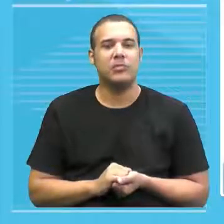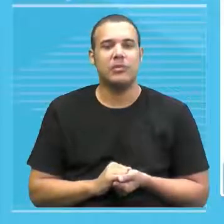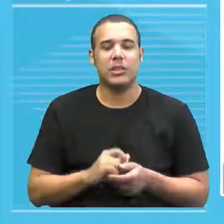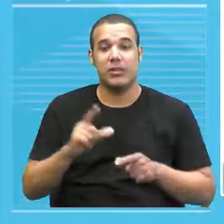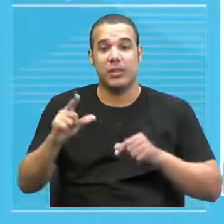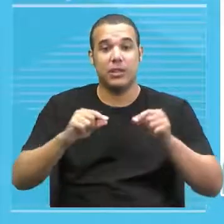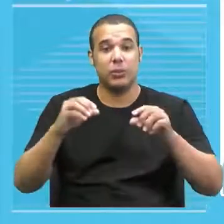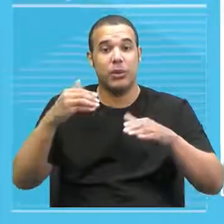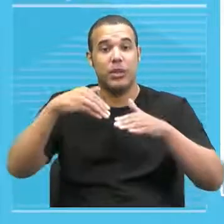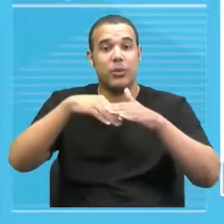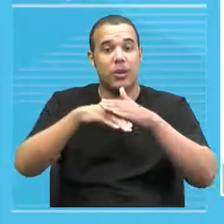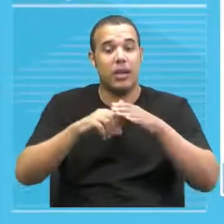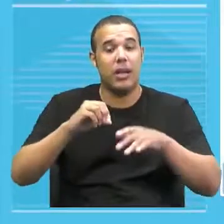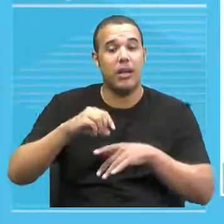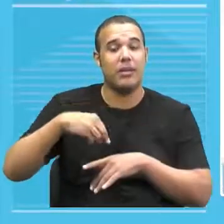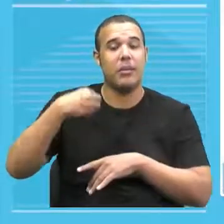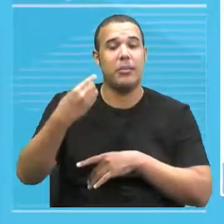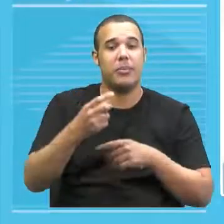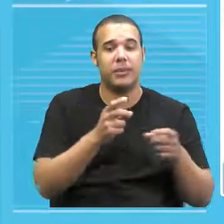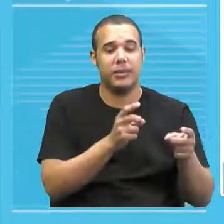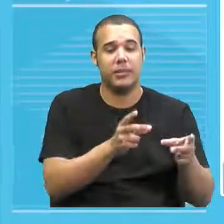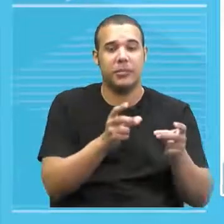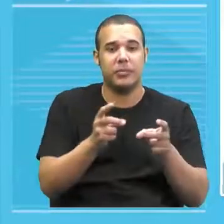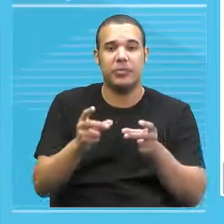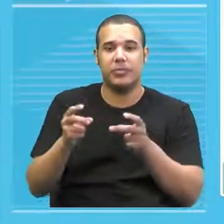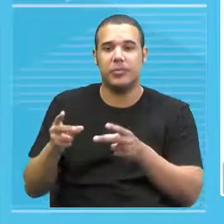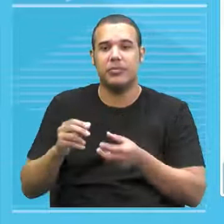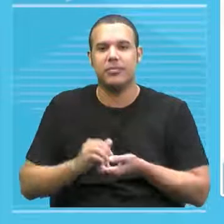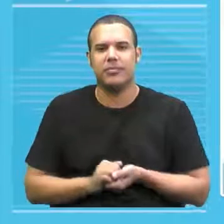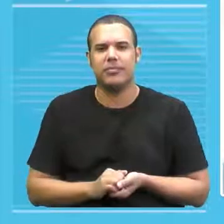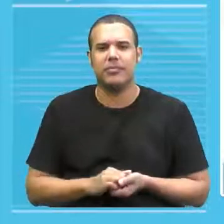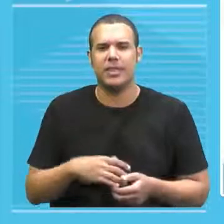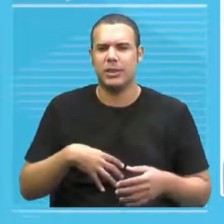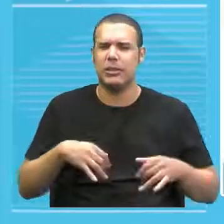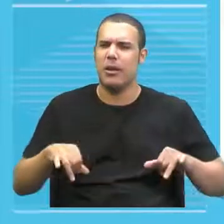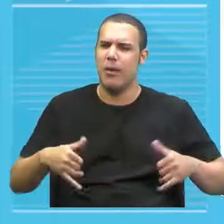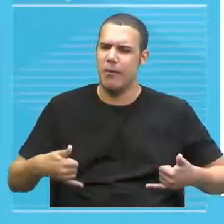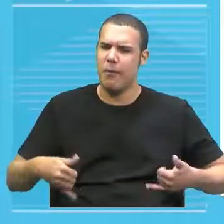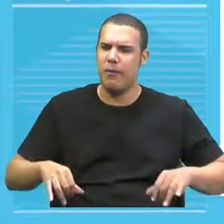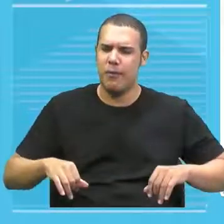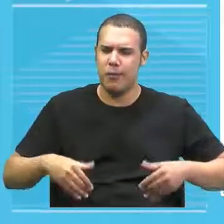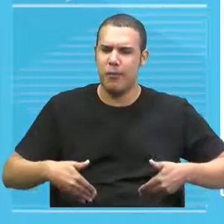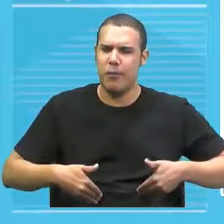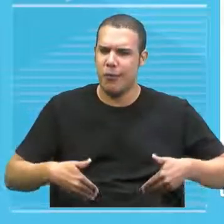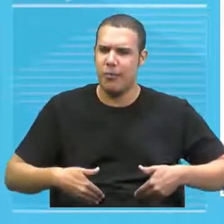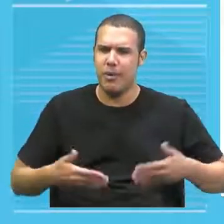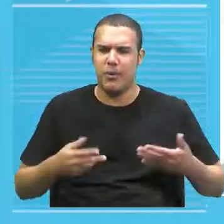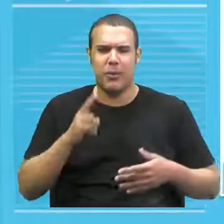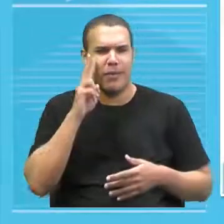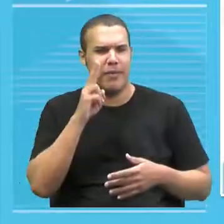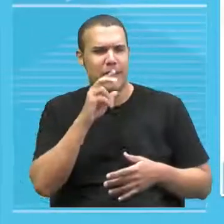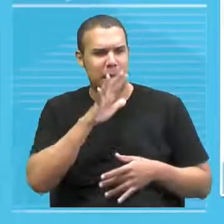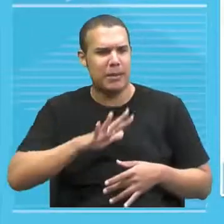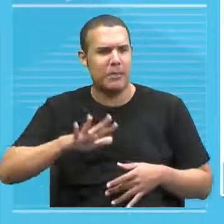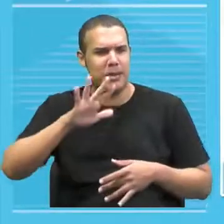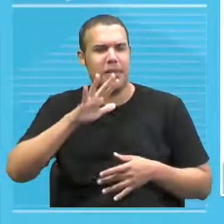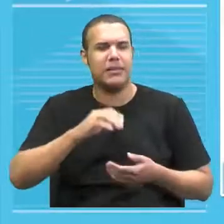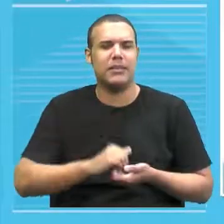depois vender a deu até fome quando eu vi essa a linha sair viu